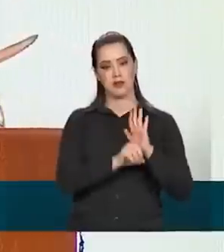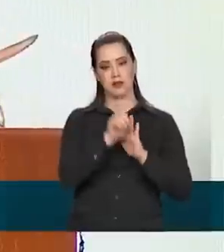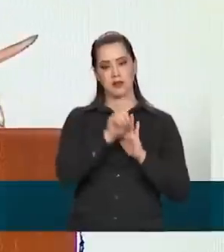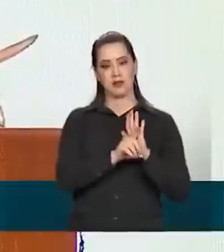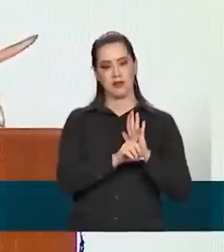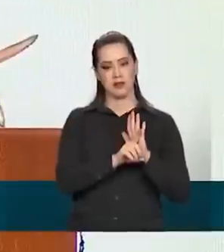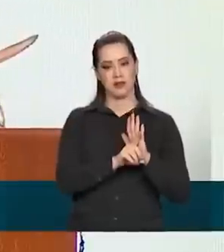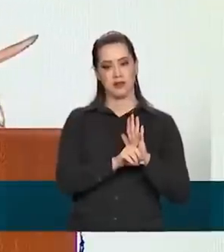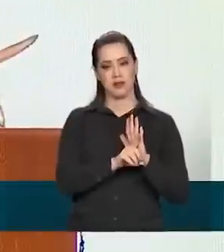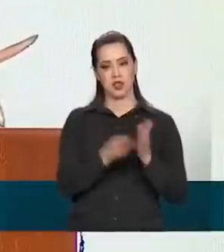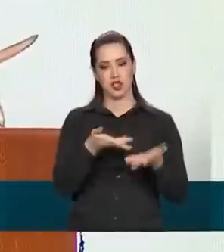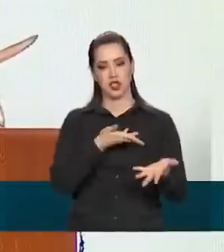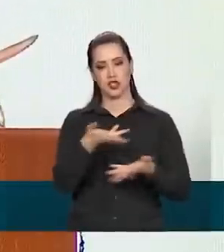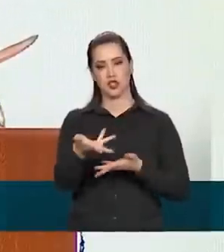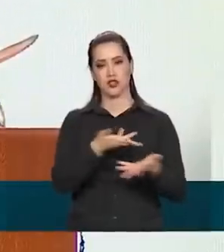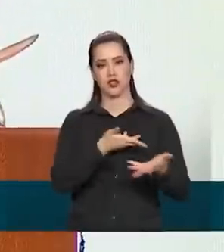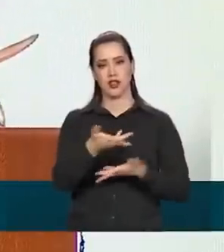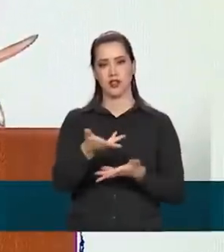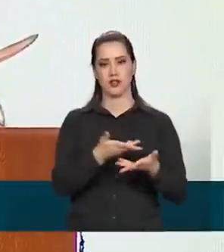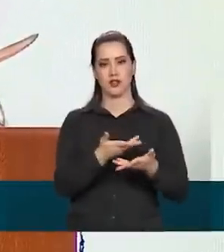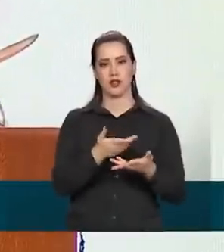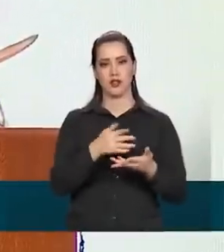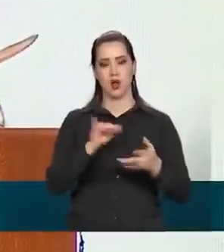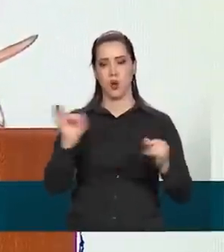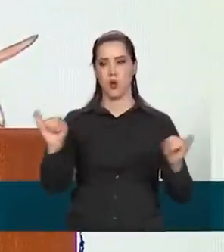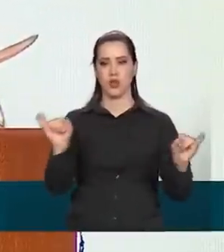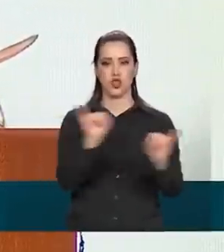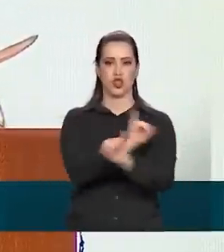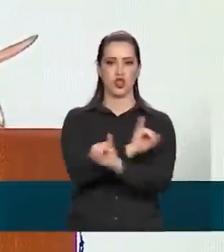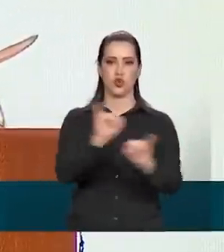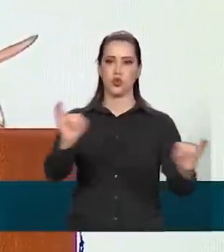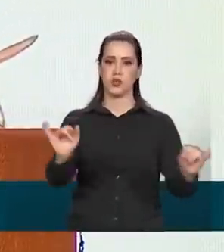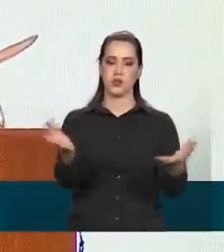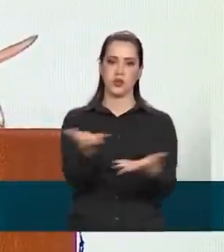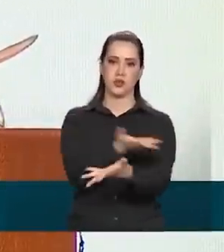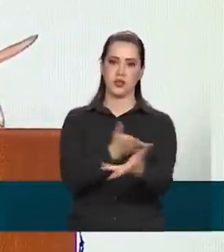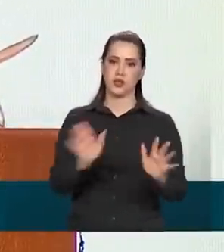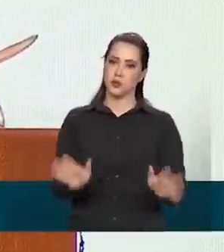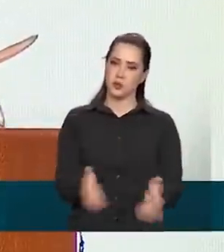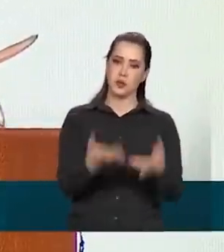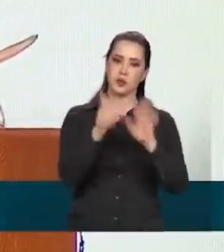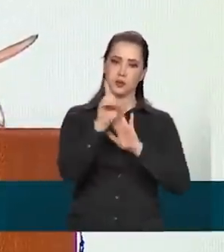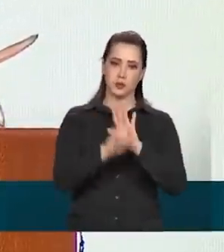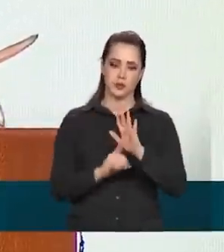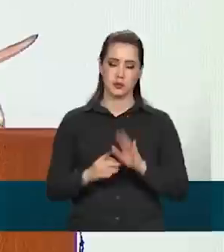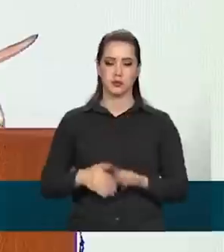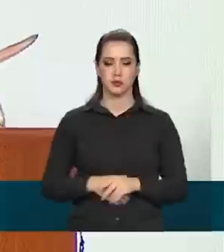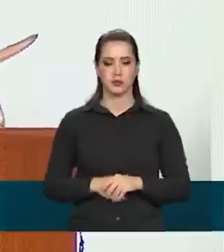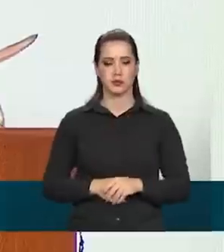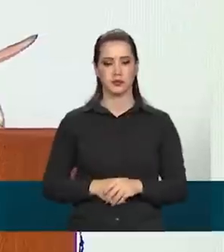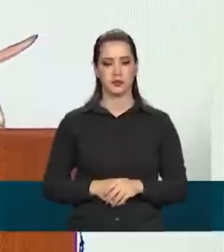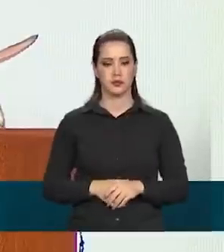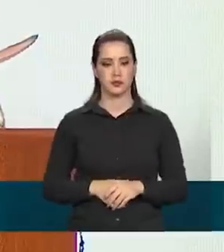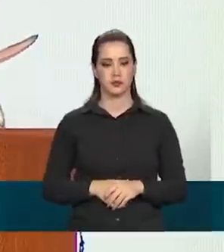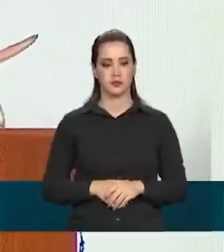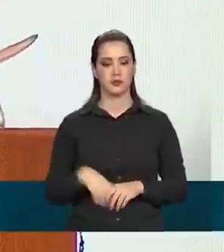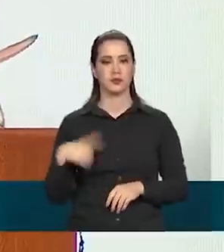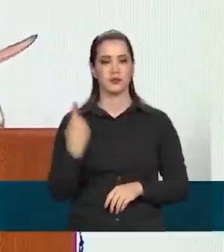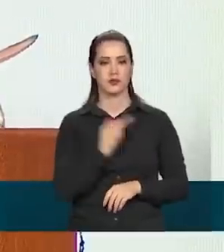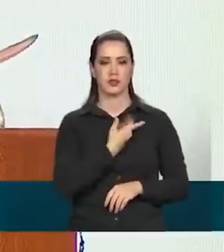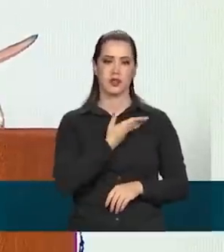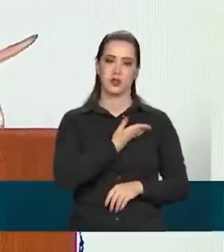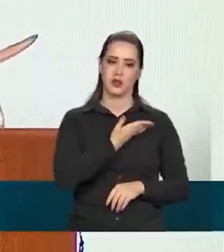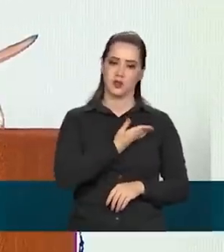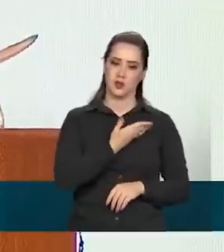Direitos, de Articulação Interinstitucional e Promoção de Direitos. E o nosso